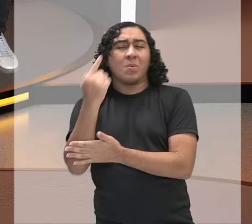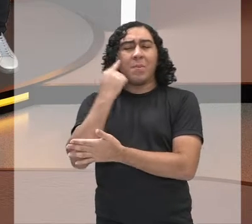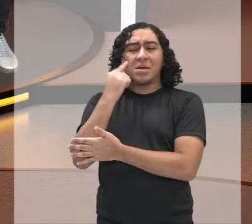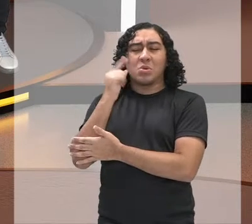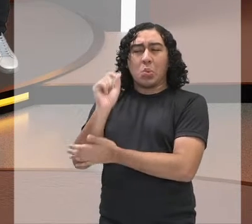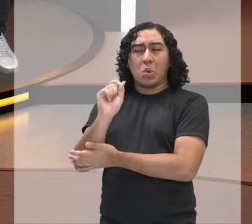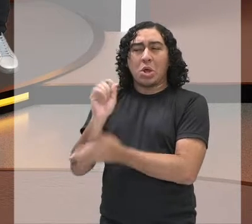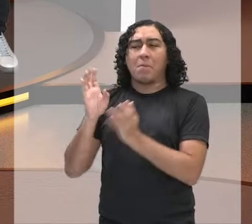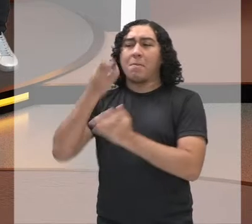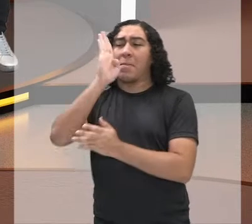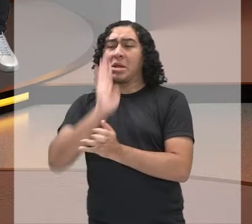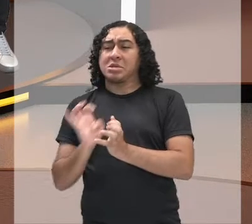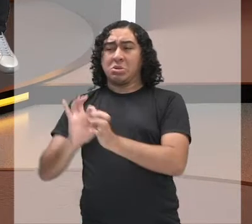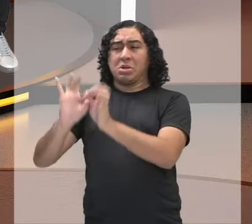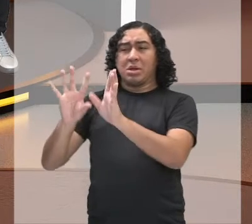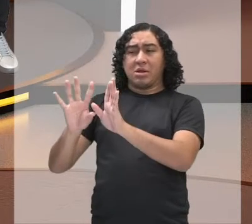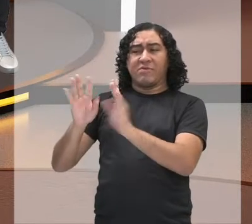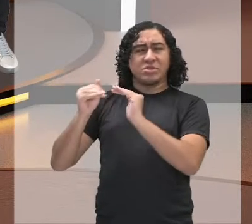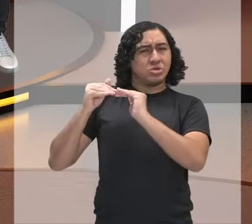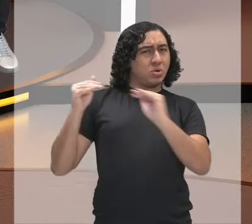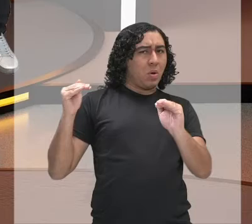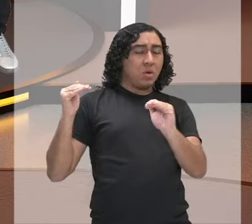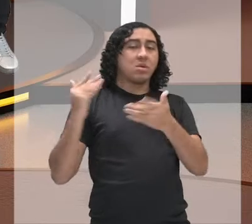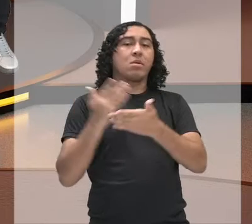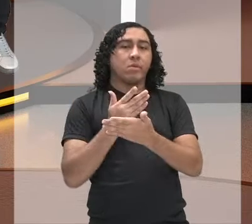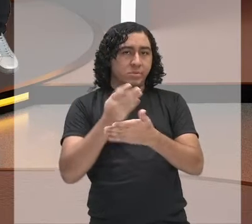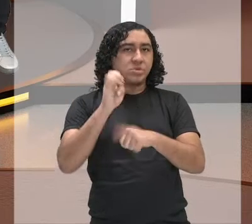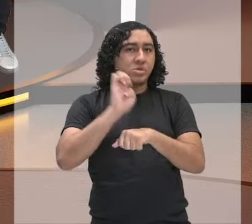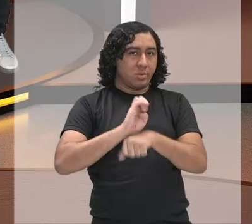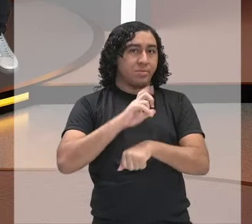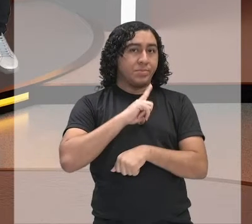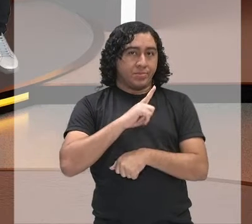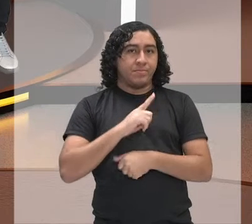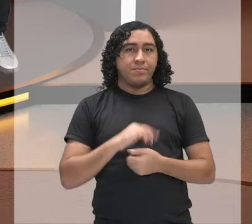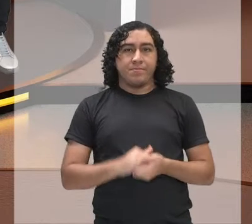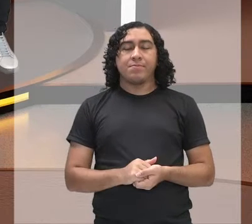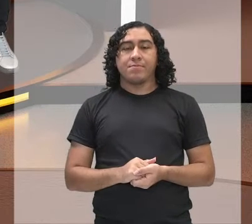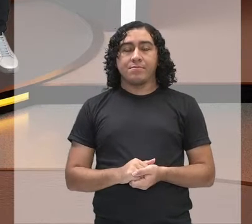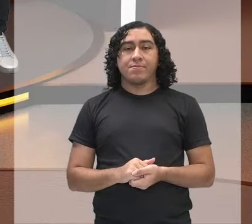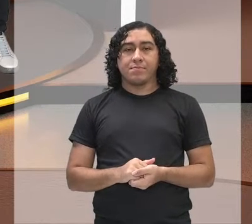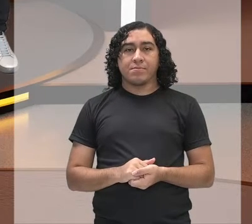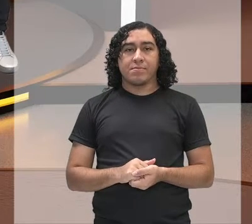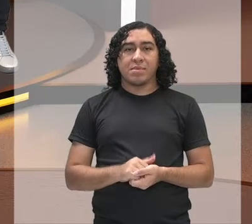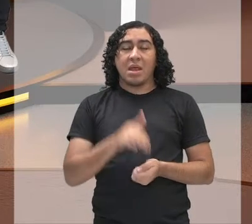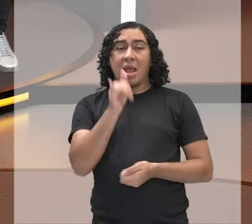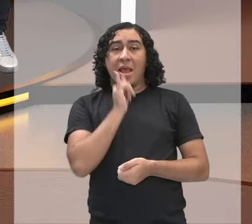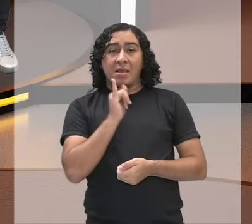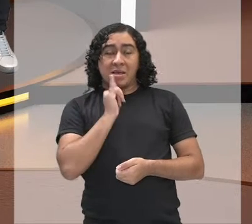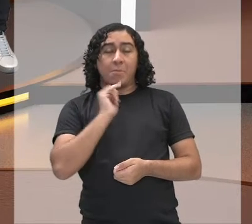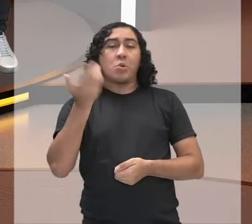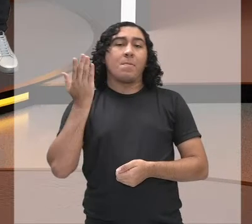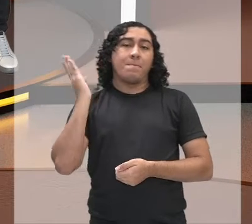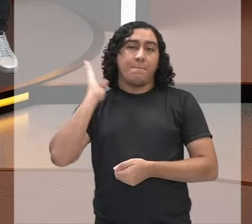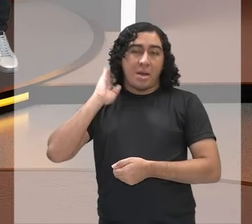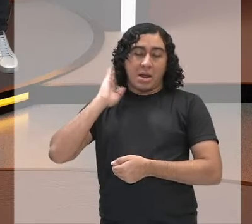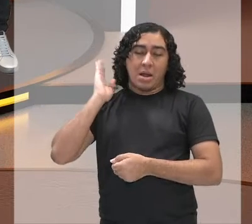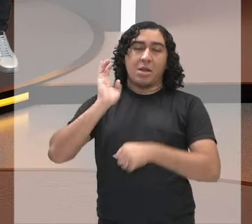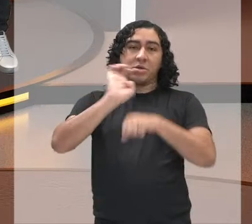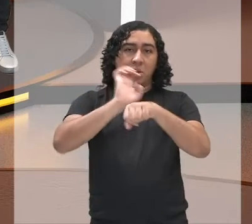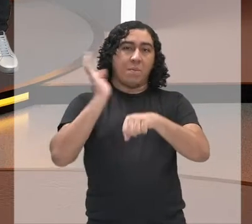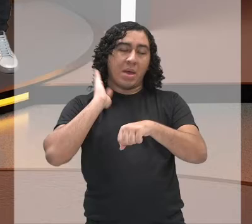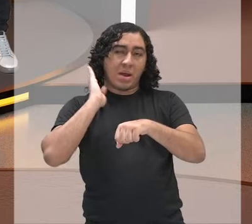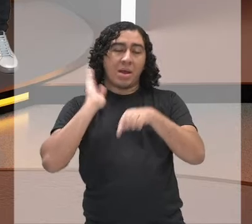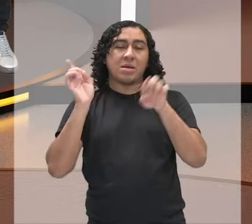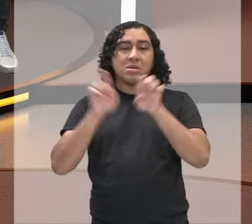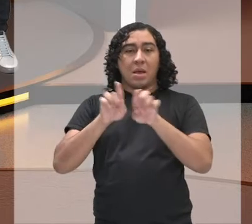de independência. As províncias do Pará, da Bahia, do Maranhão e